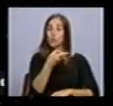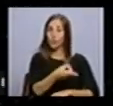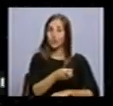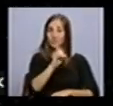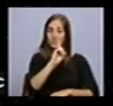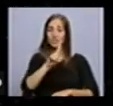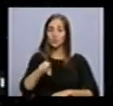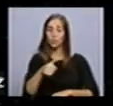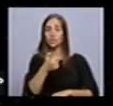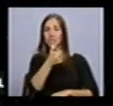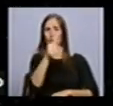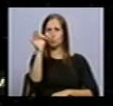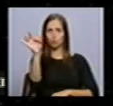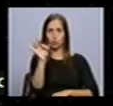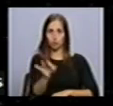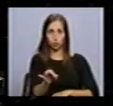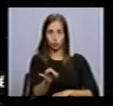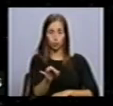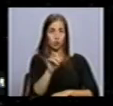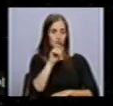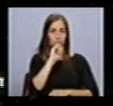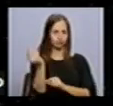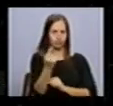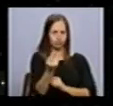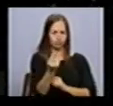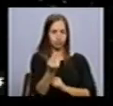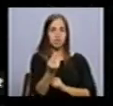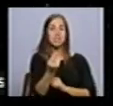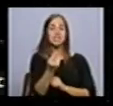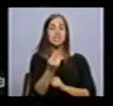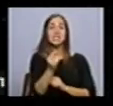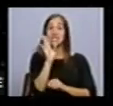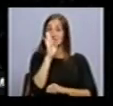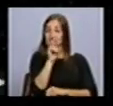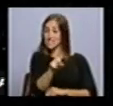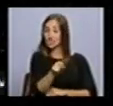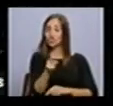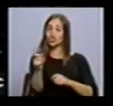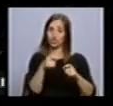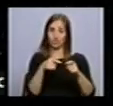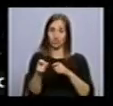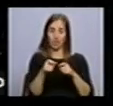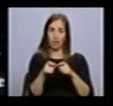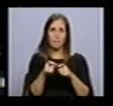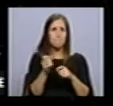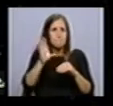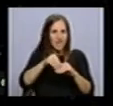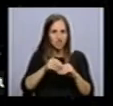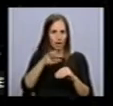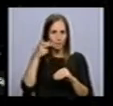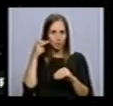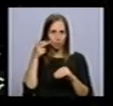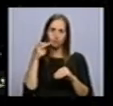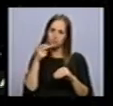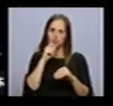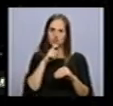96,5% da velocidade de ruptura. Ou seja, se esta estrela girasse um bocadinho mais depressa, então nós assistiríamos